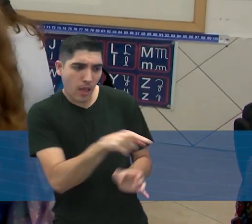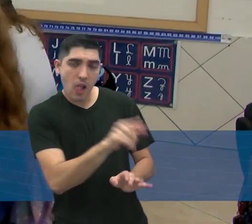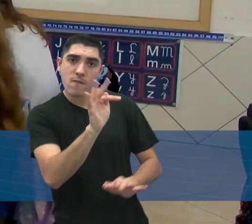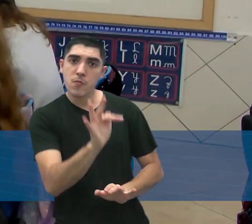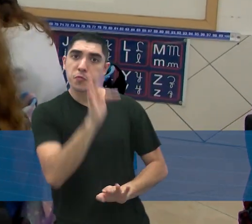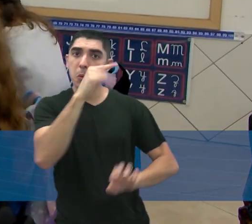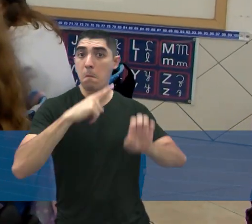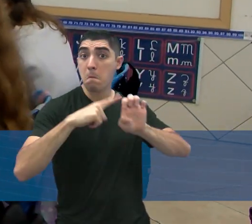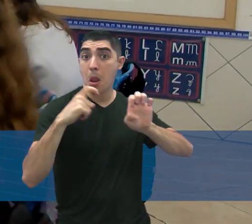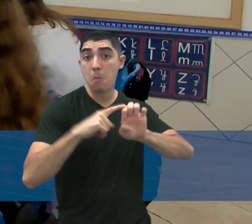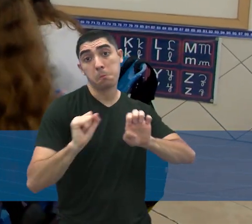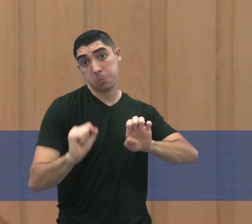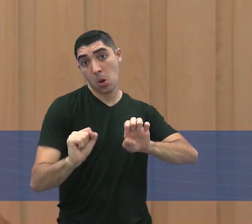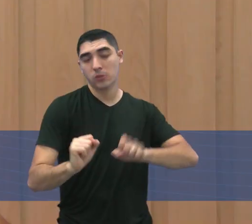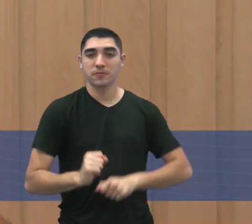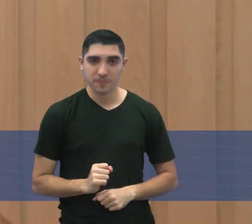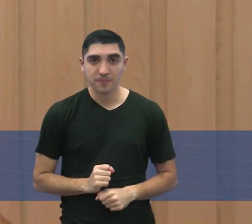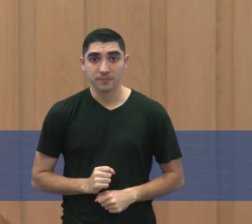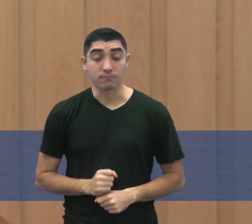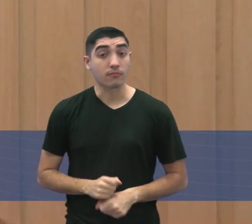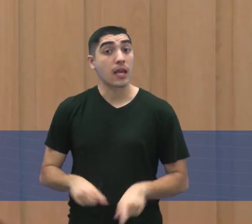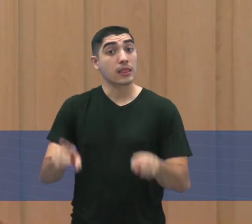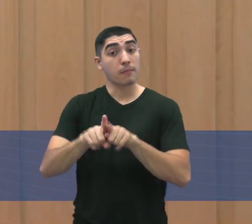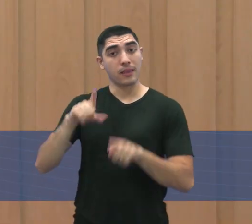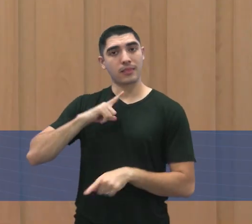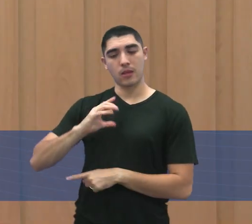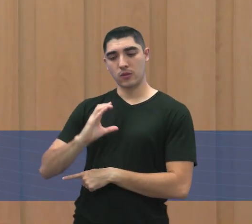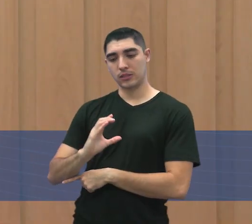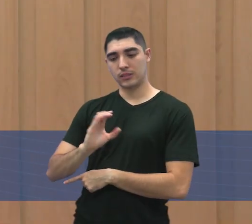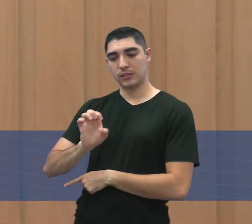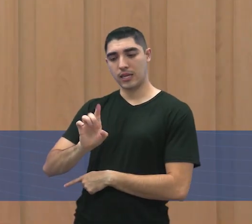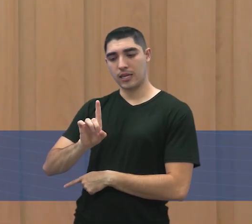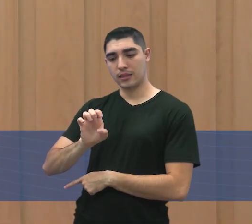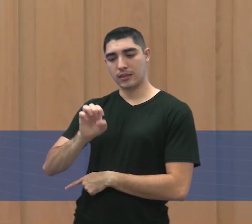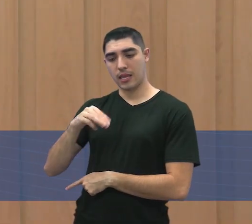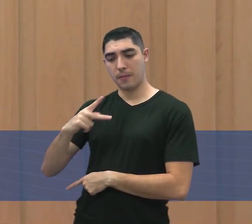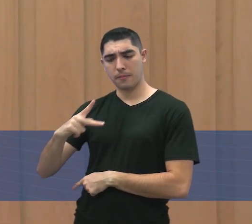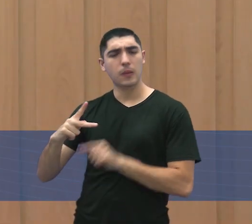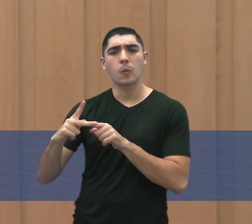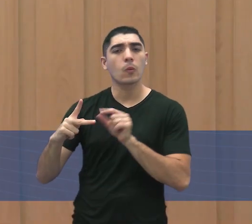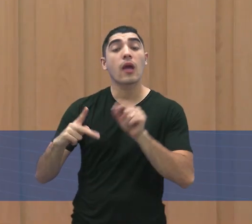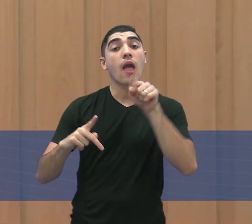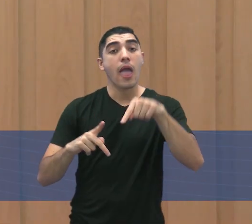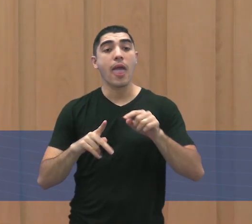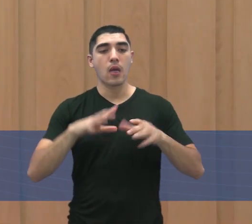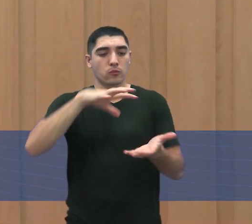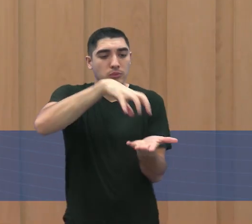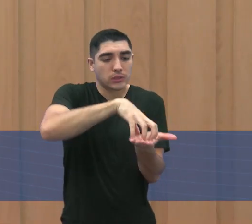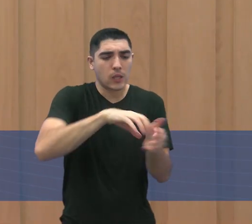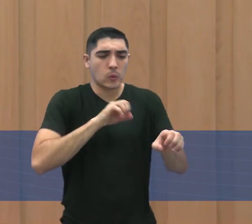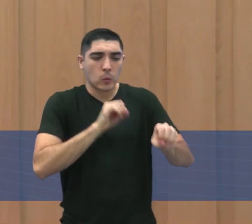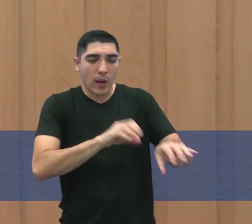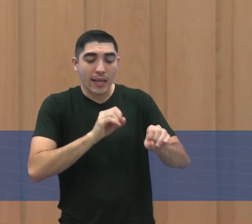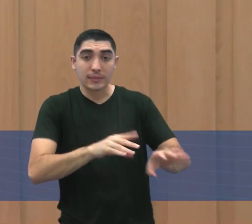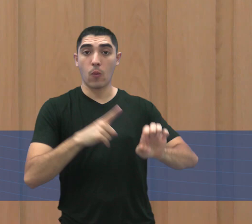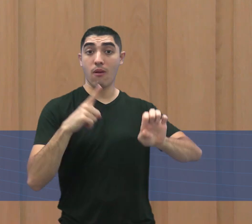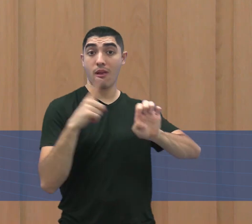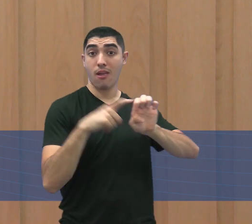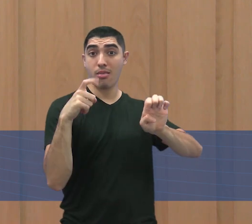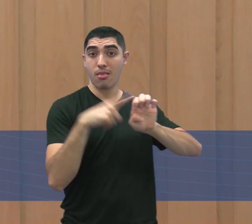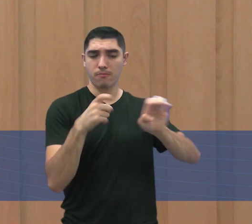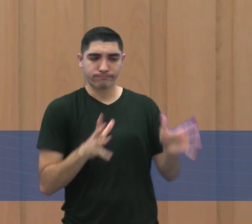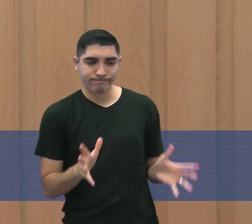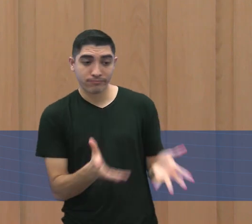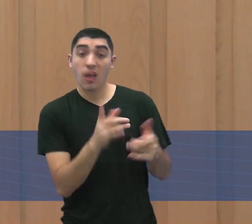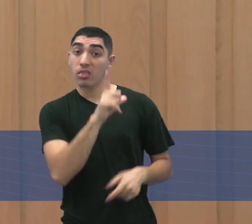de vivenciar o aprendizado. A gente tem hoje o CEDEMP, que é o Centro de Educação Empreendedora, que organiza para a gente